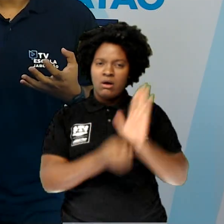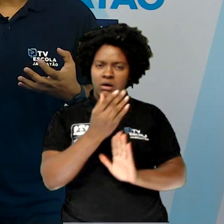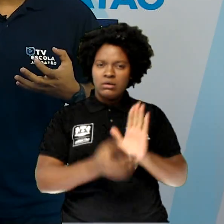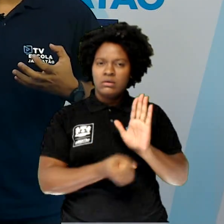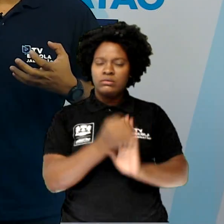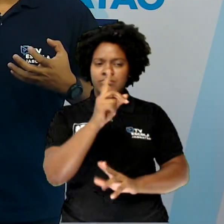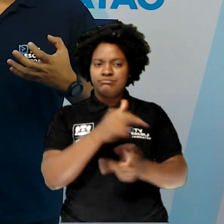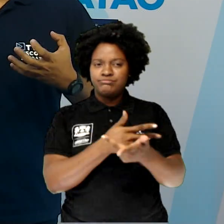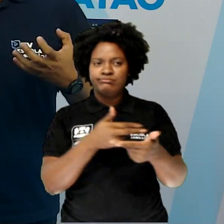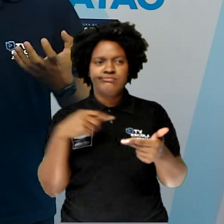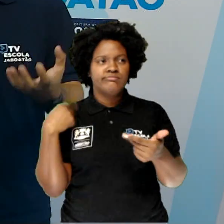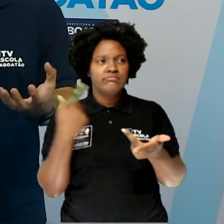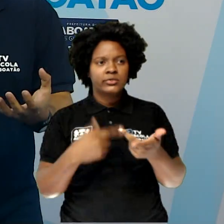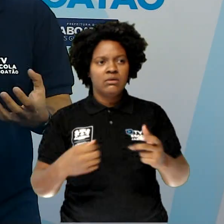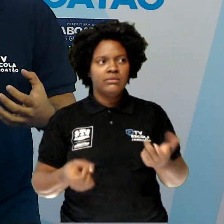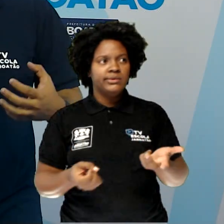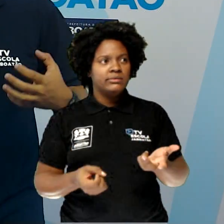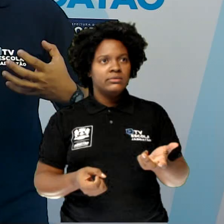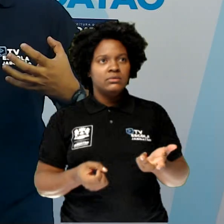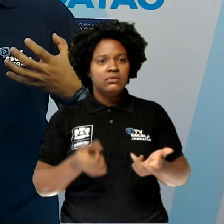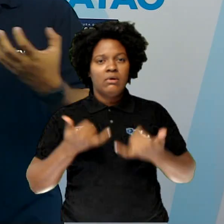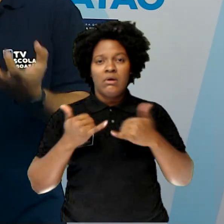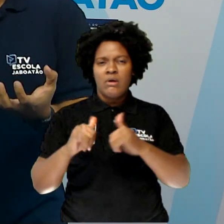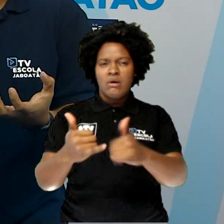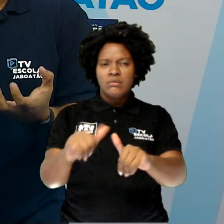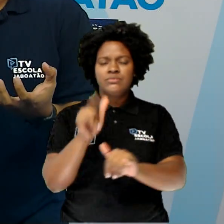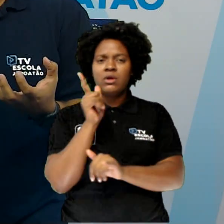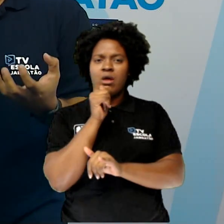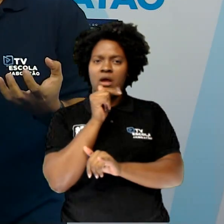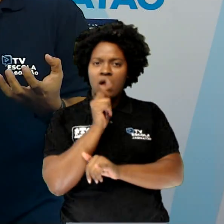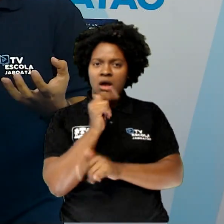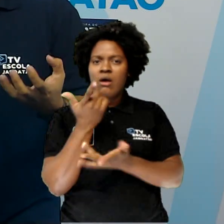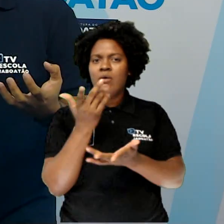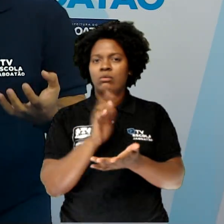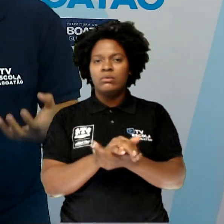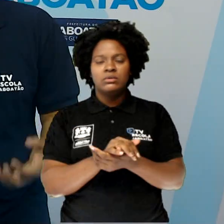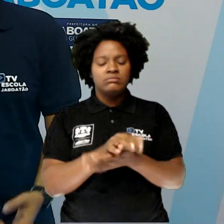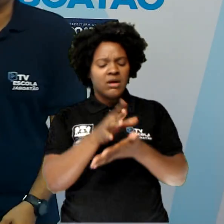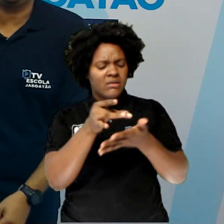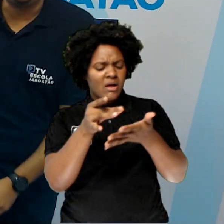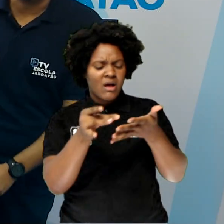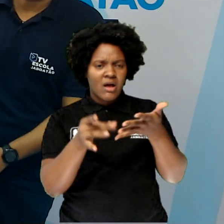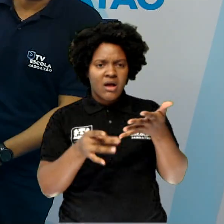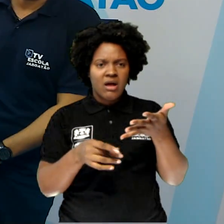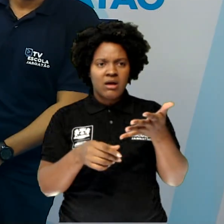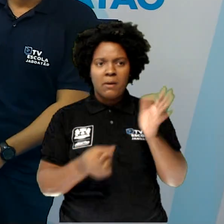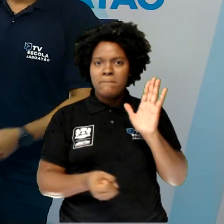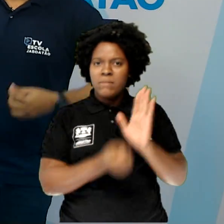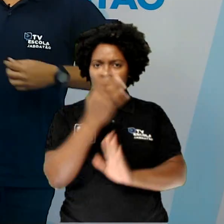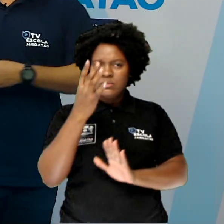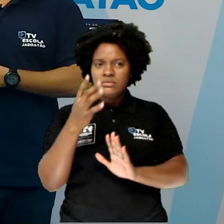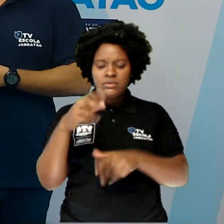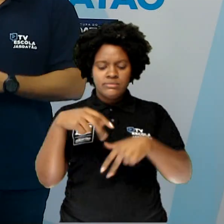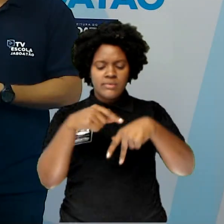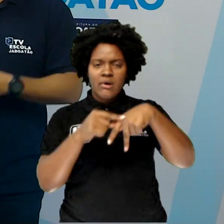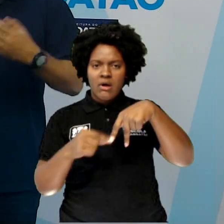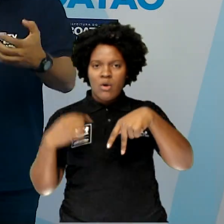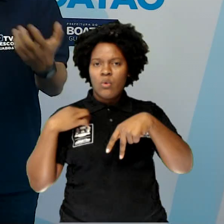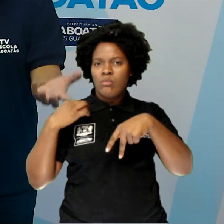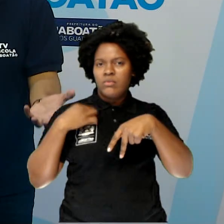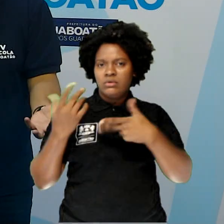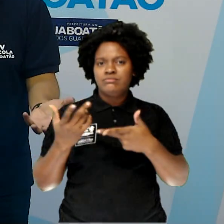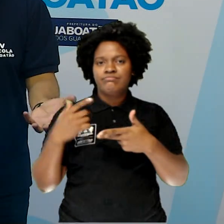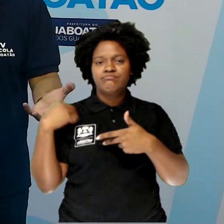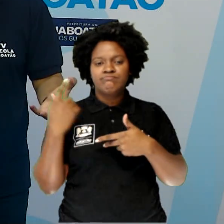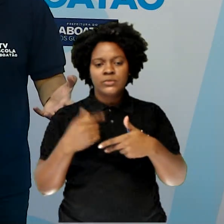gente precisa de energia, a gente precisa de água. Pois é, gente, para produzir essa calça jeans aqui, para produzir essa camisa, a gente